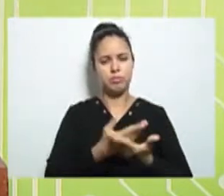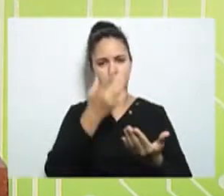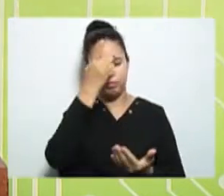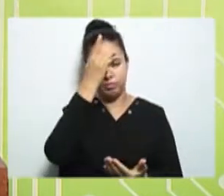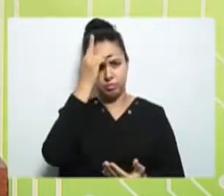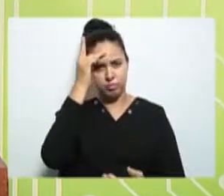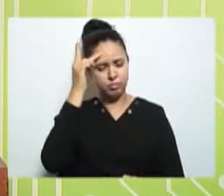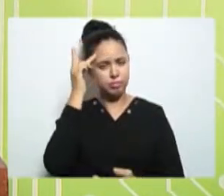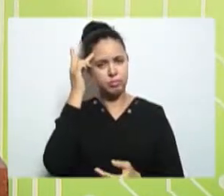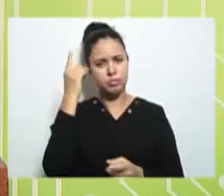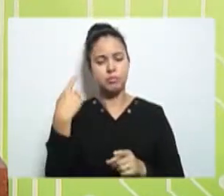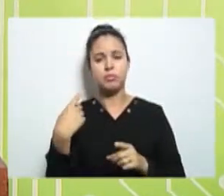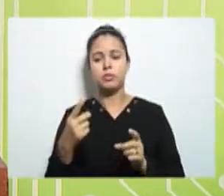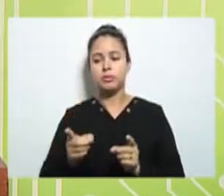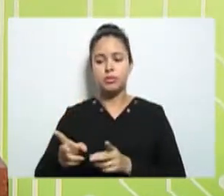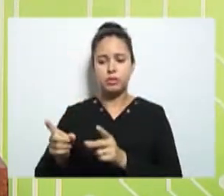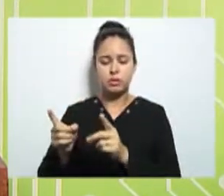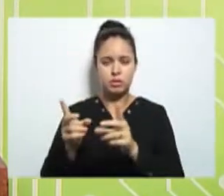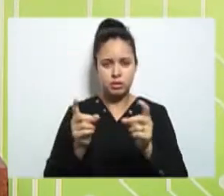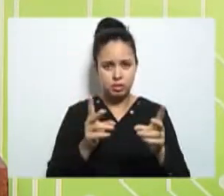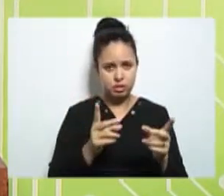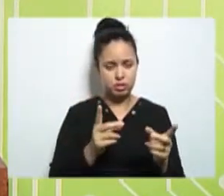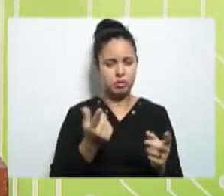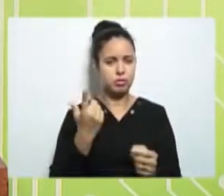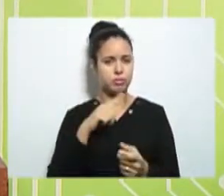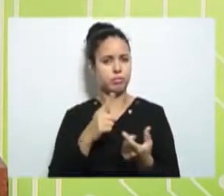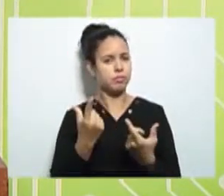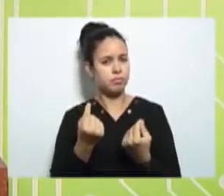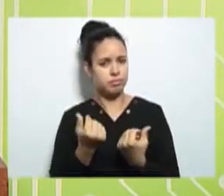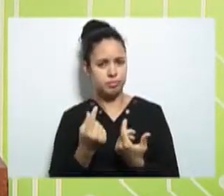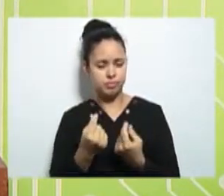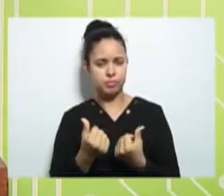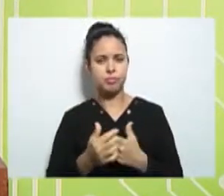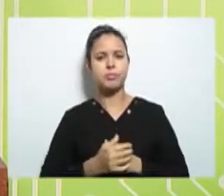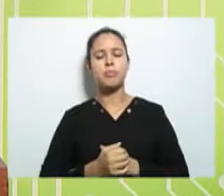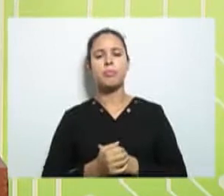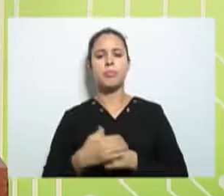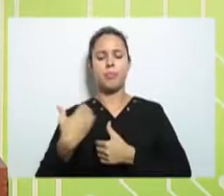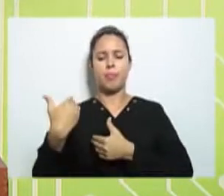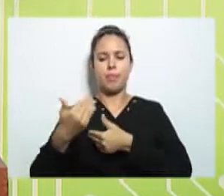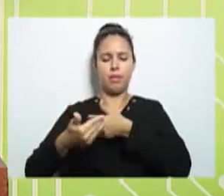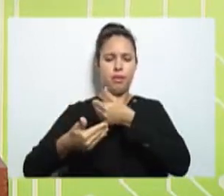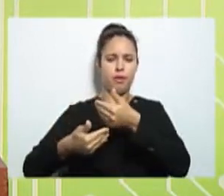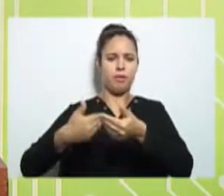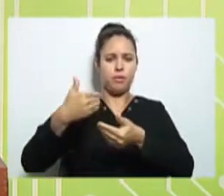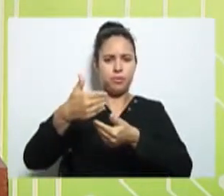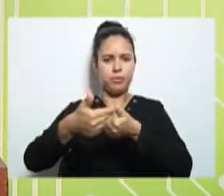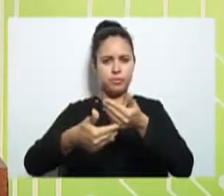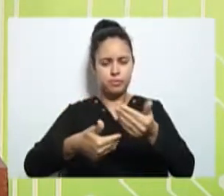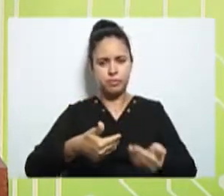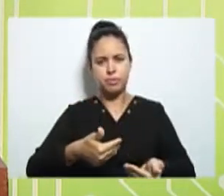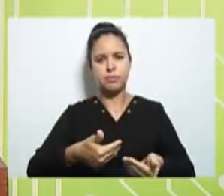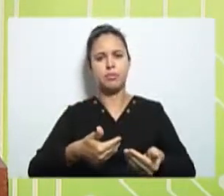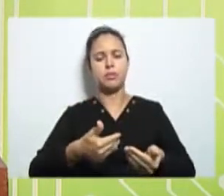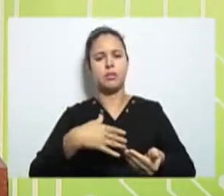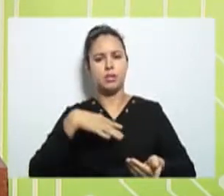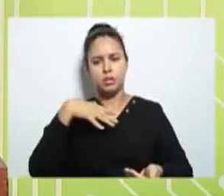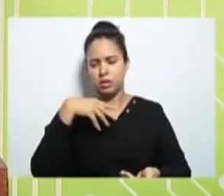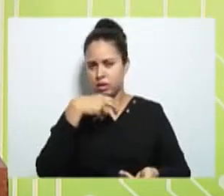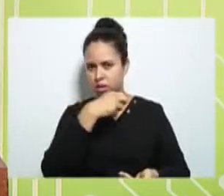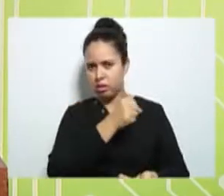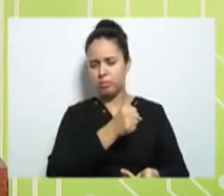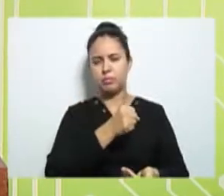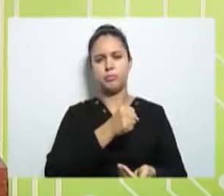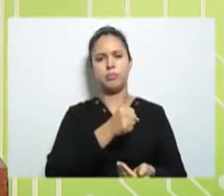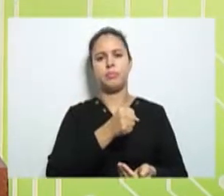Por que não comercializar? Por que não ganhar dinheiro com isso, tá bom? E aí isso foi evoluindo de uma forma muito rápida mesmo,